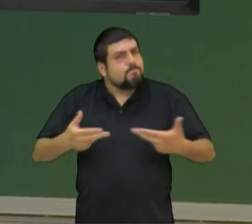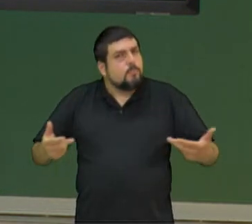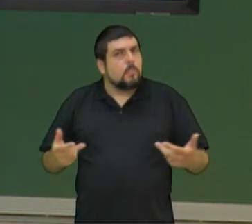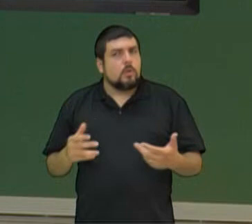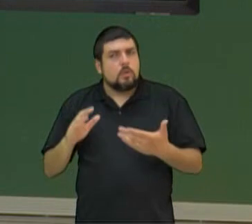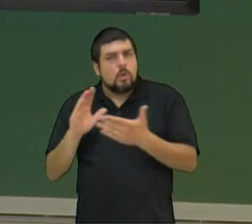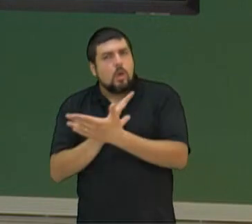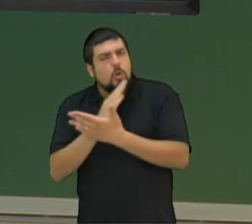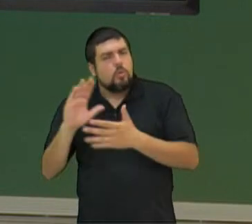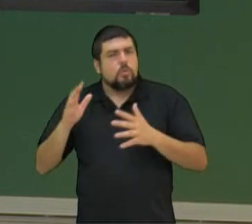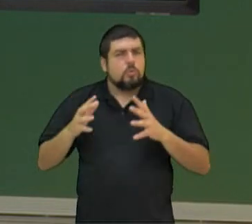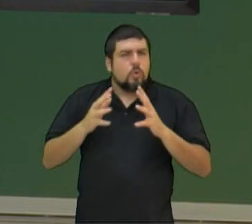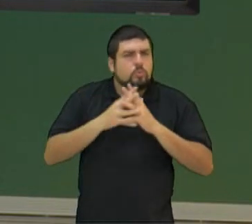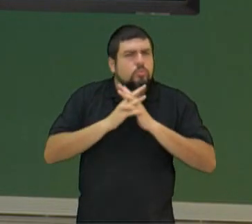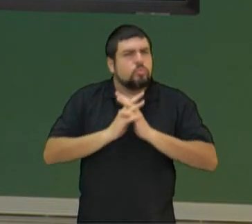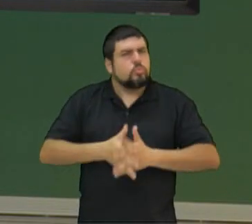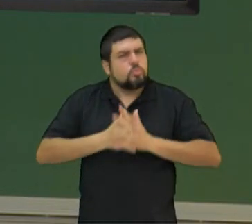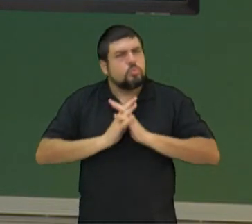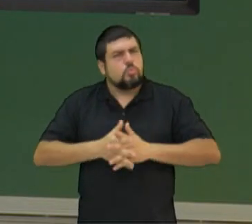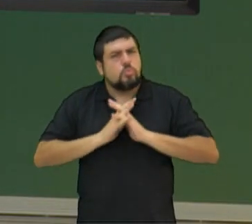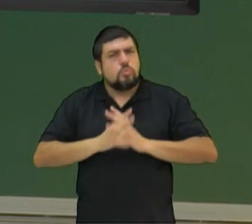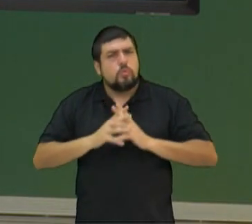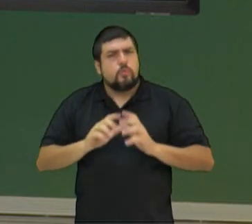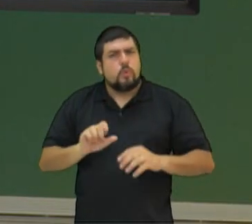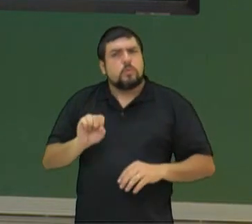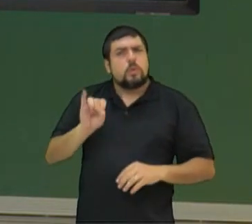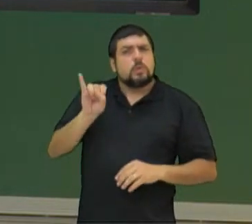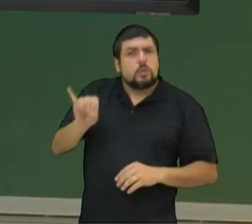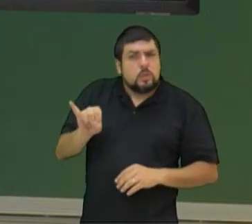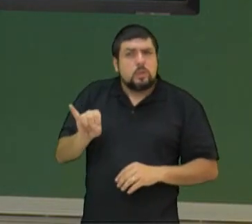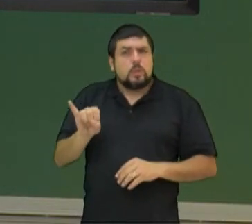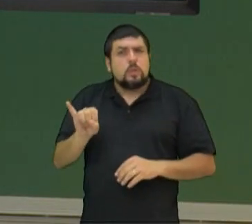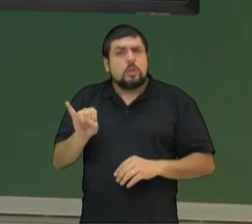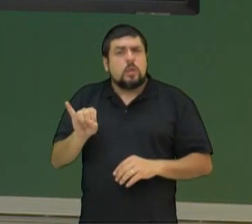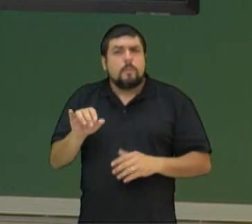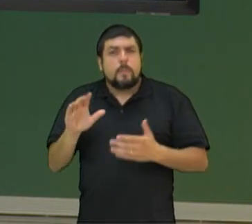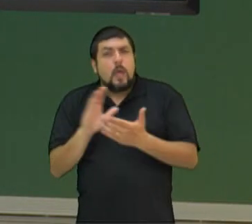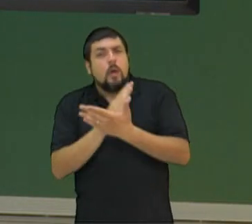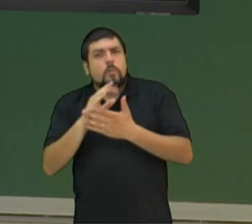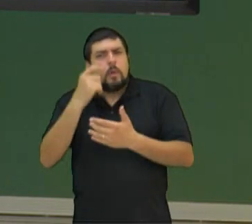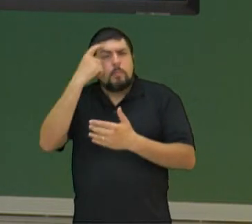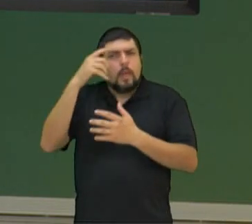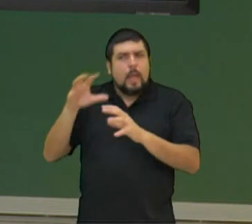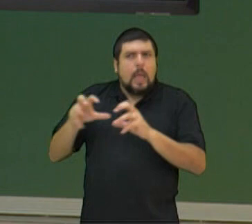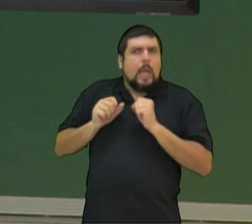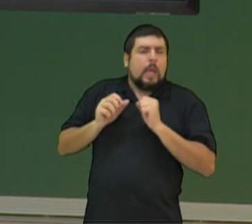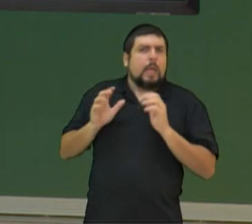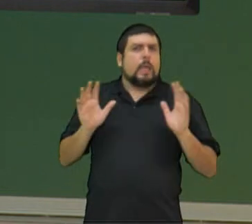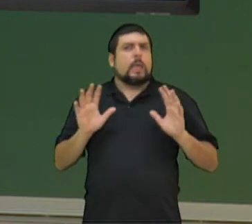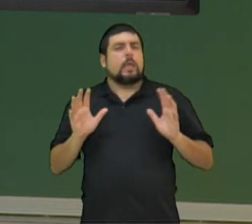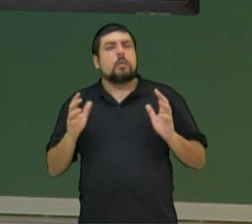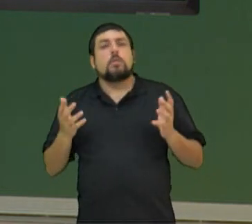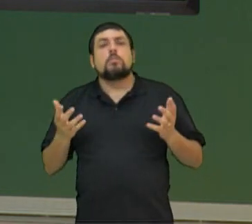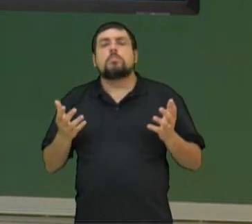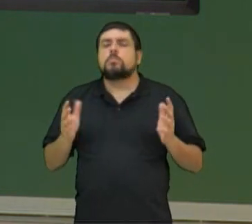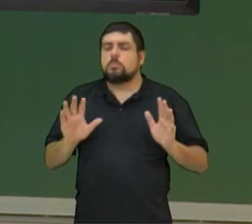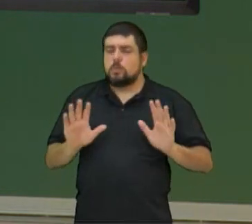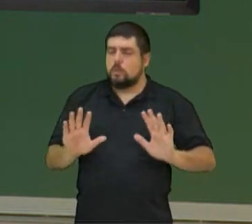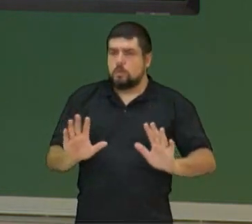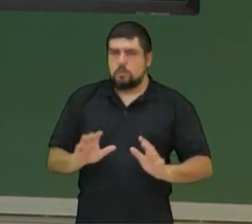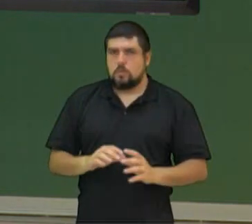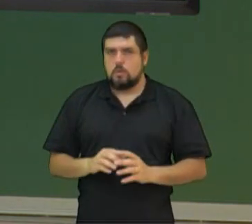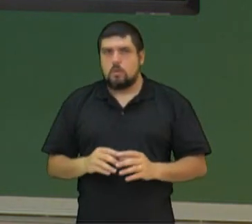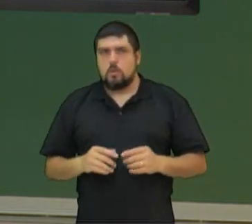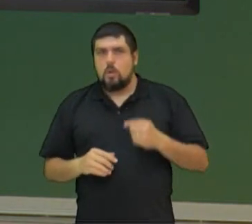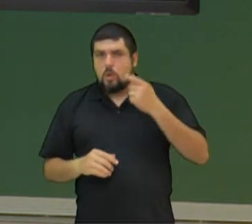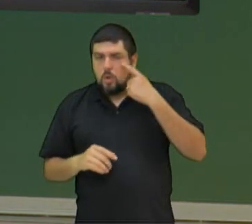confuso com algumas atitudes que tem pessoas que pensam que podem pegar AIDS assim, mas não, tá? Então, dessas formas aqui a